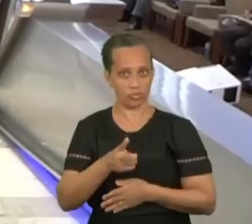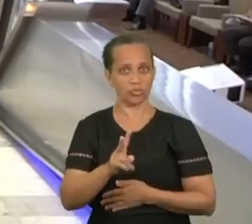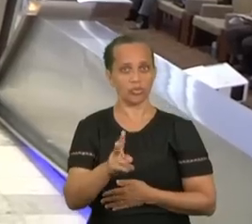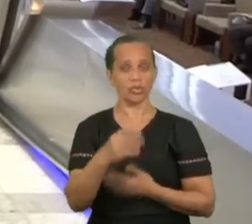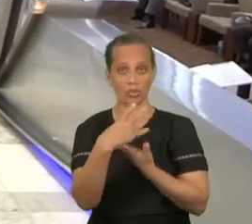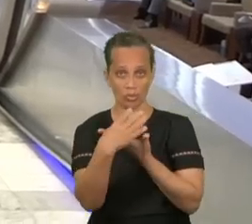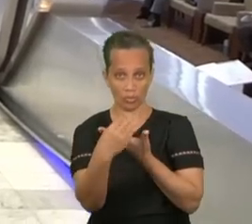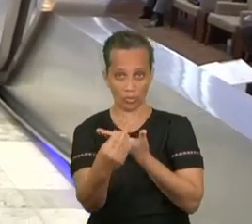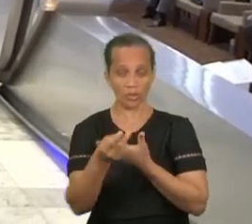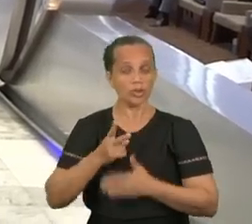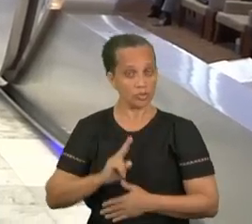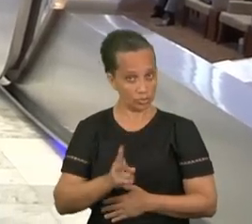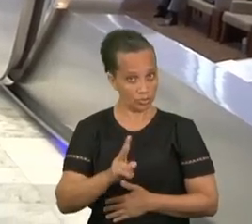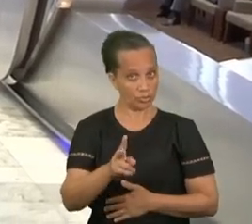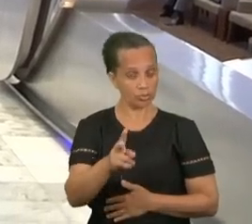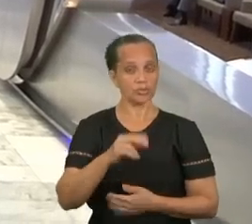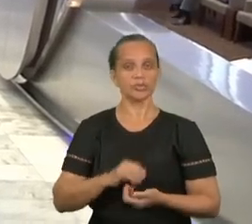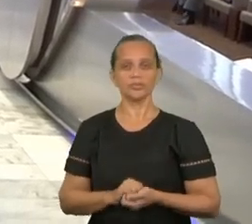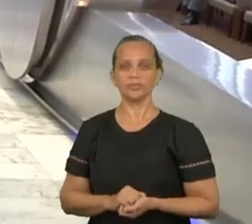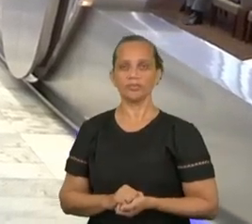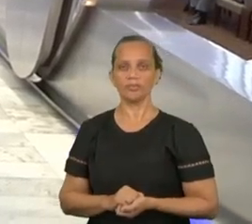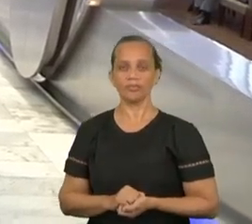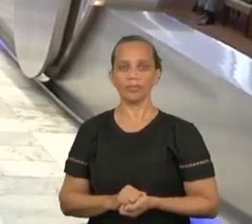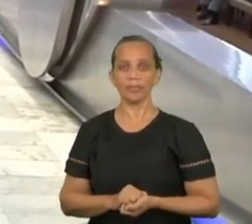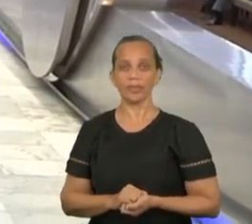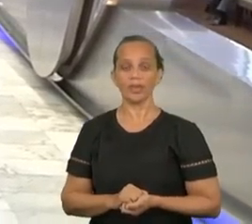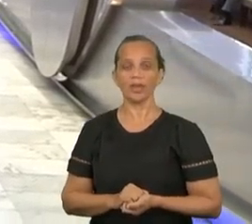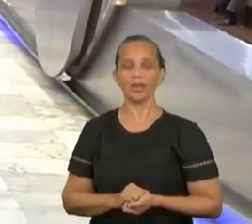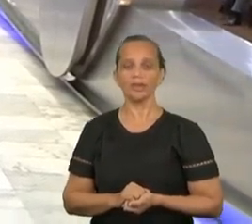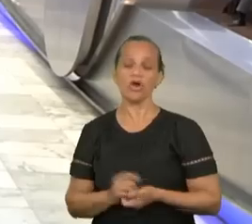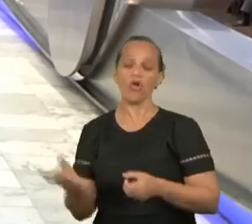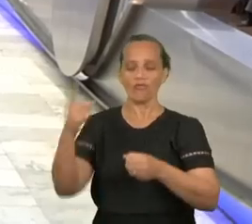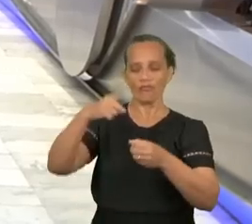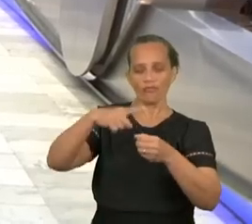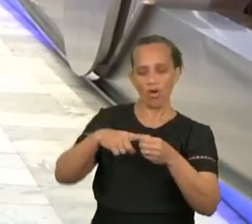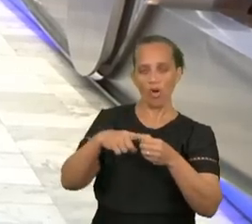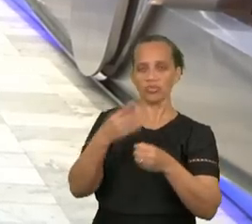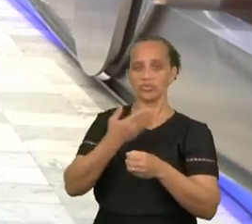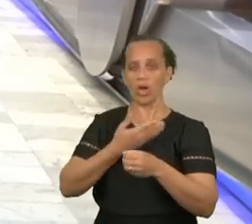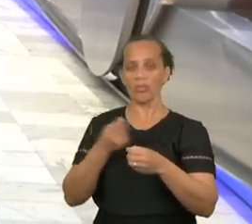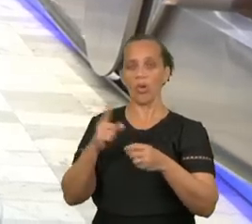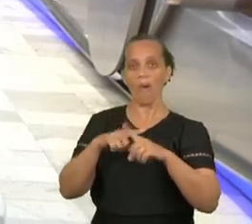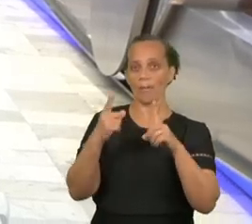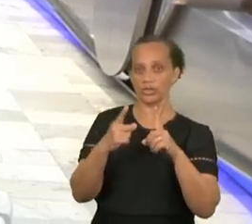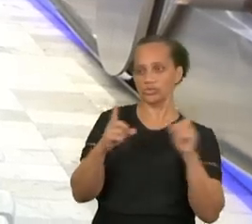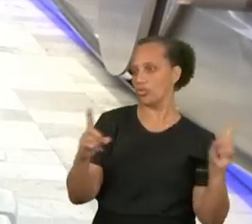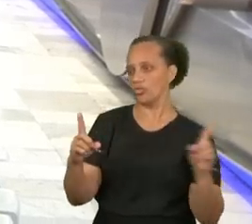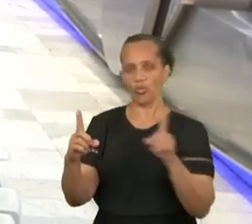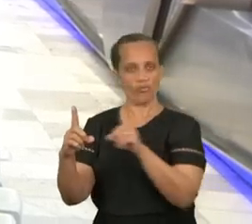por mim tornem-se eles para ti mas não volta